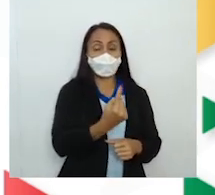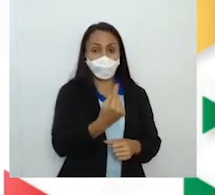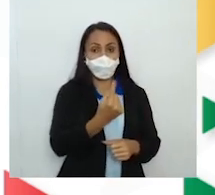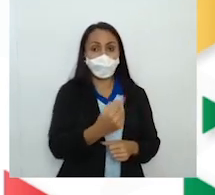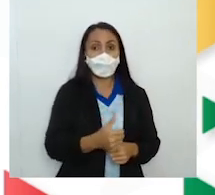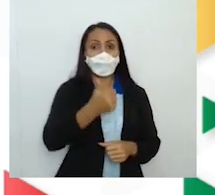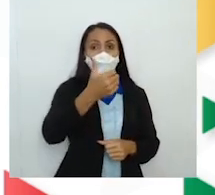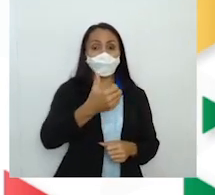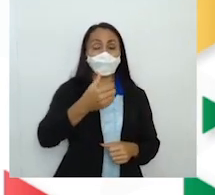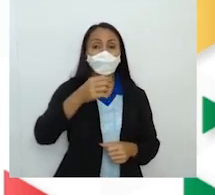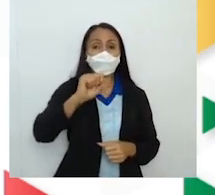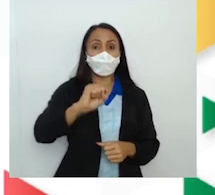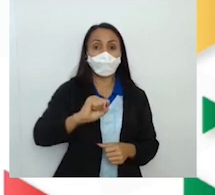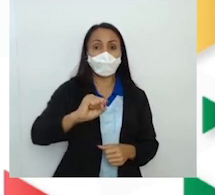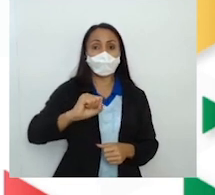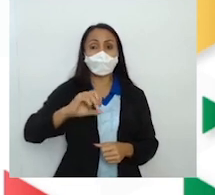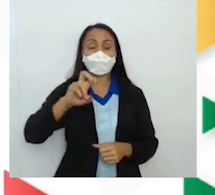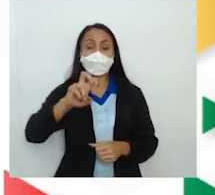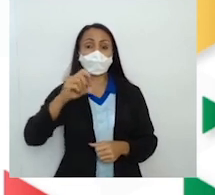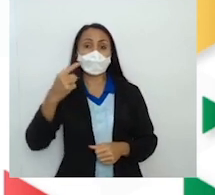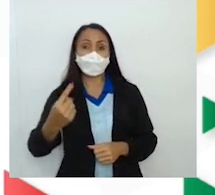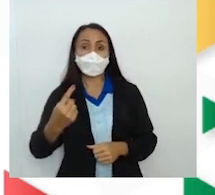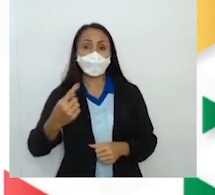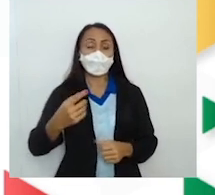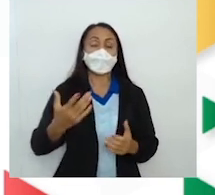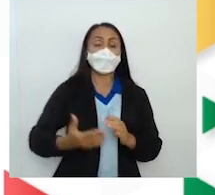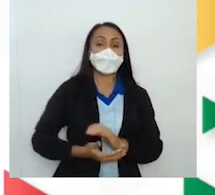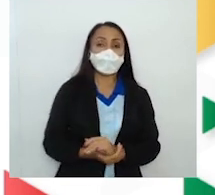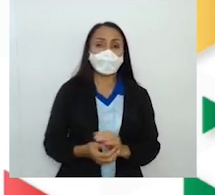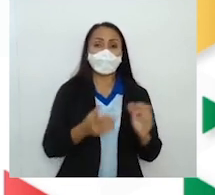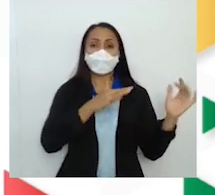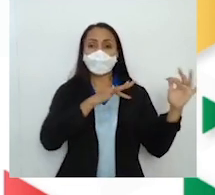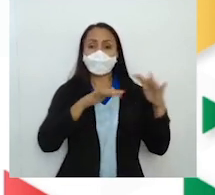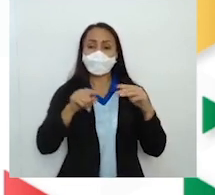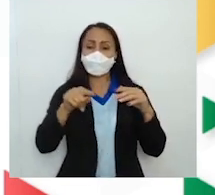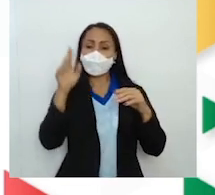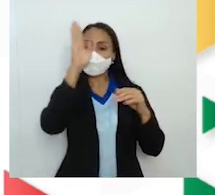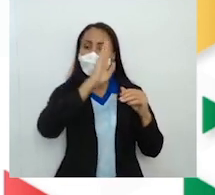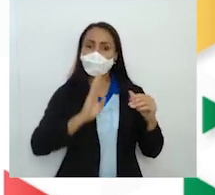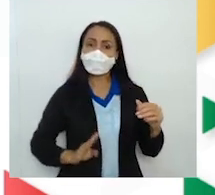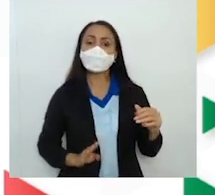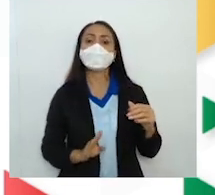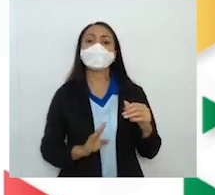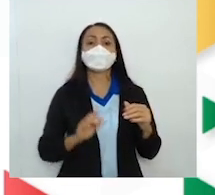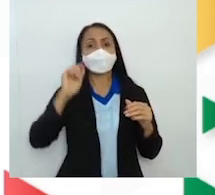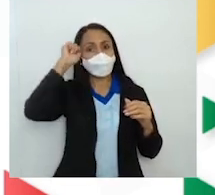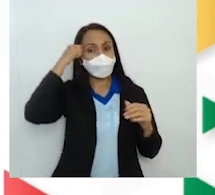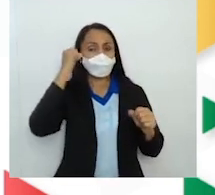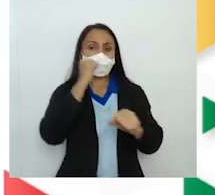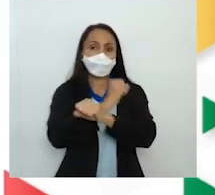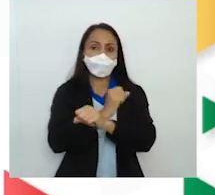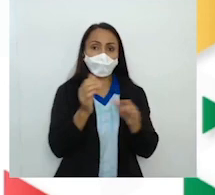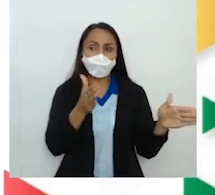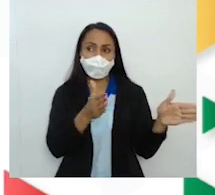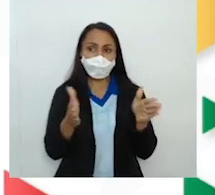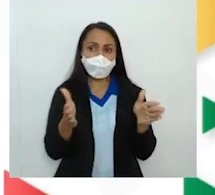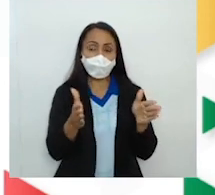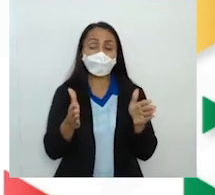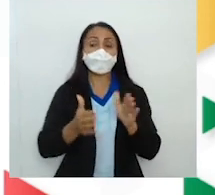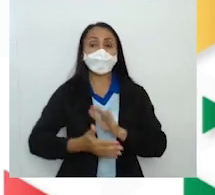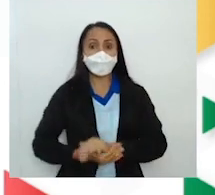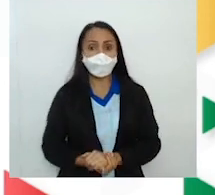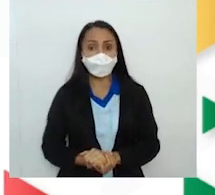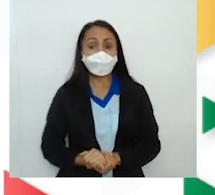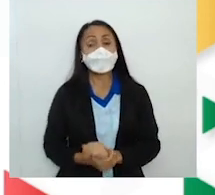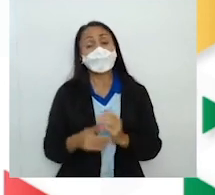de um terço dos escravos que vieram para o Brasil vieram justamente nessa época. E é uma vergonha justamente a